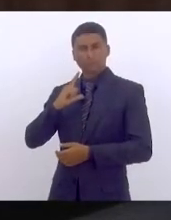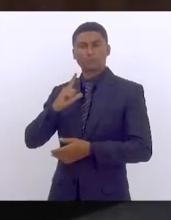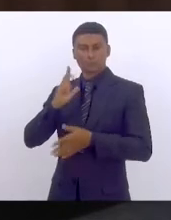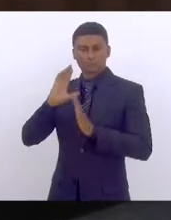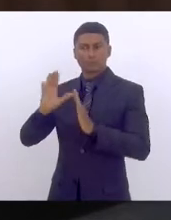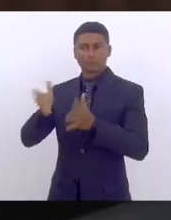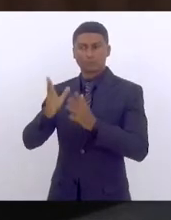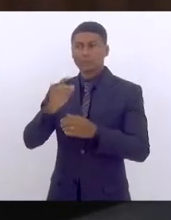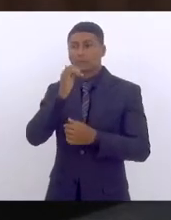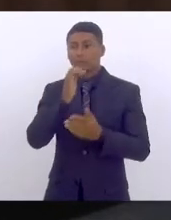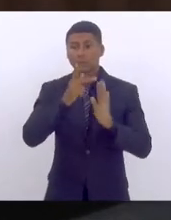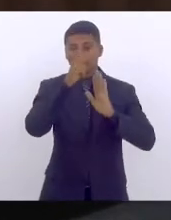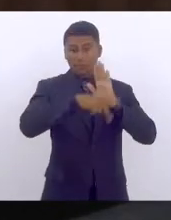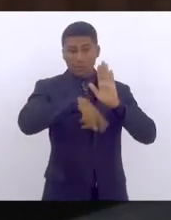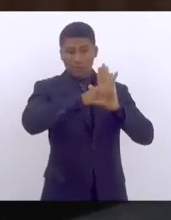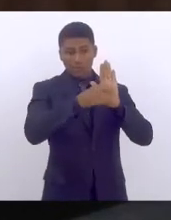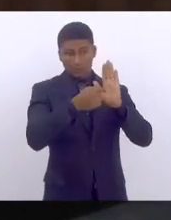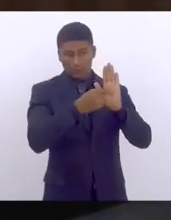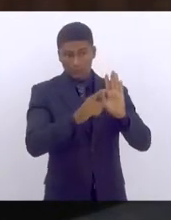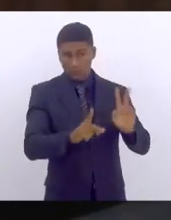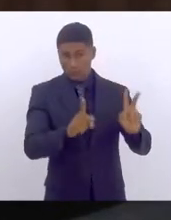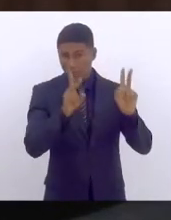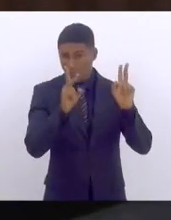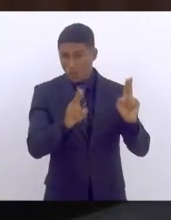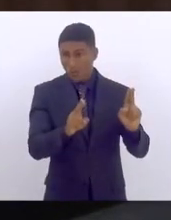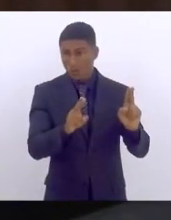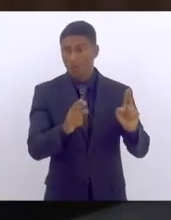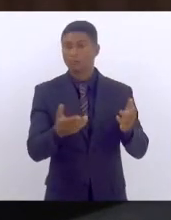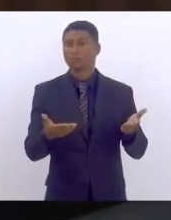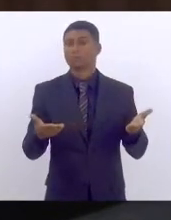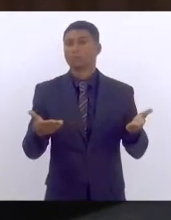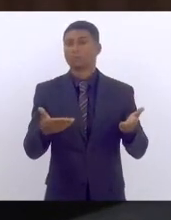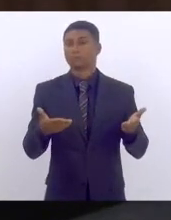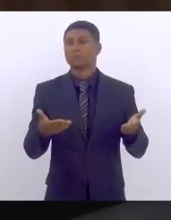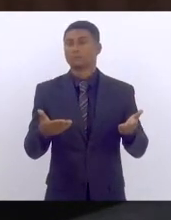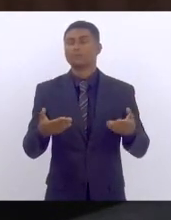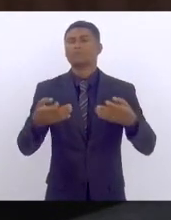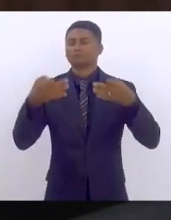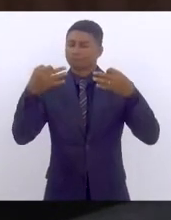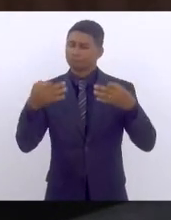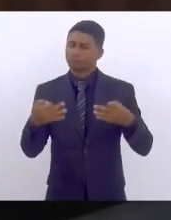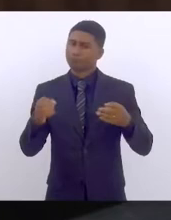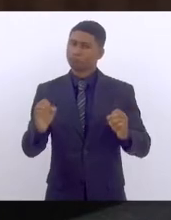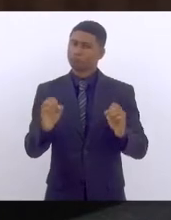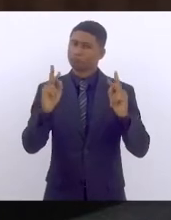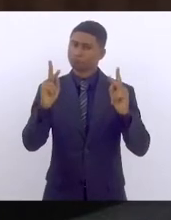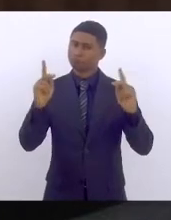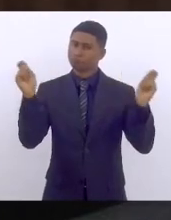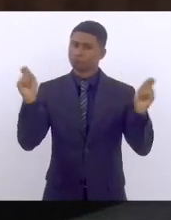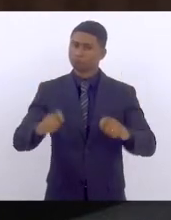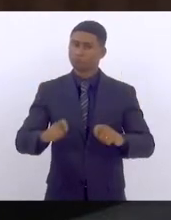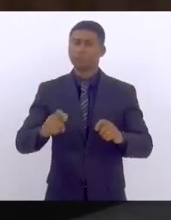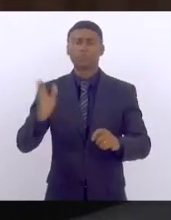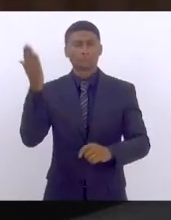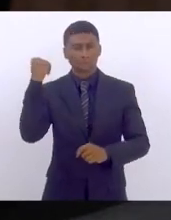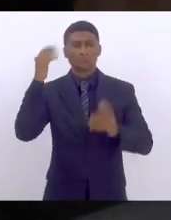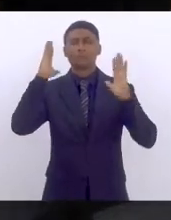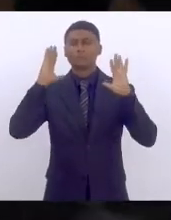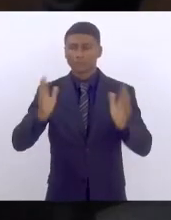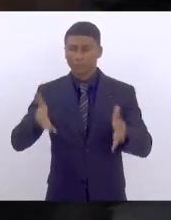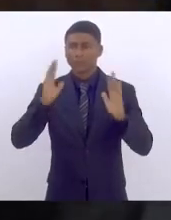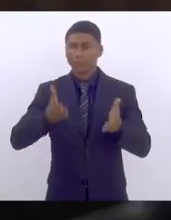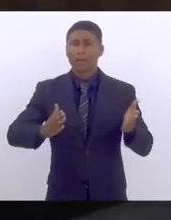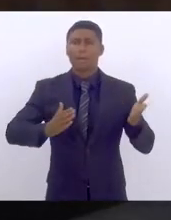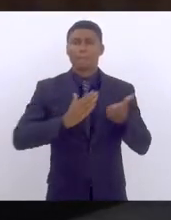projetos desse teor são possíveis e justos. Já aprovamos outros com o